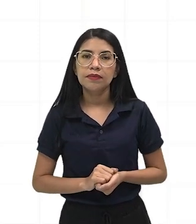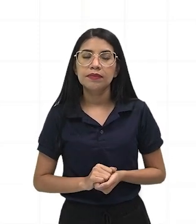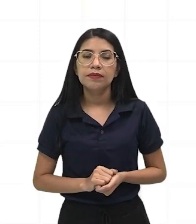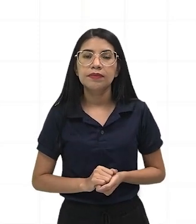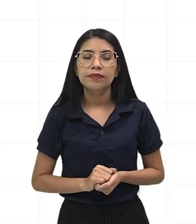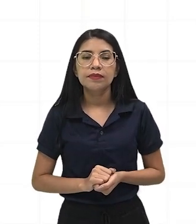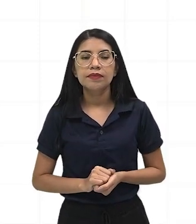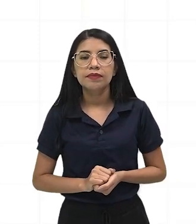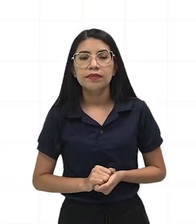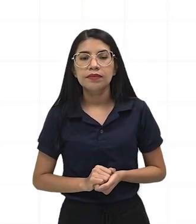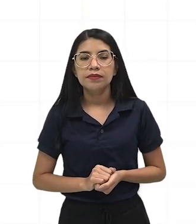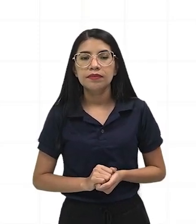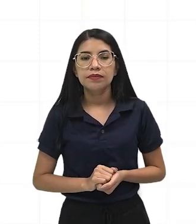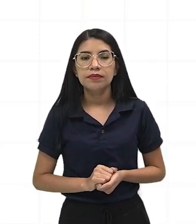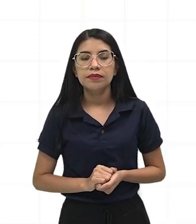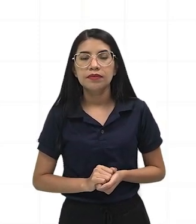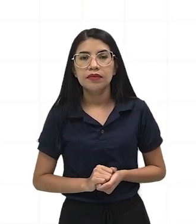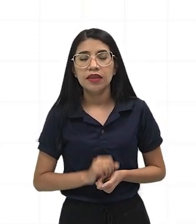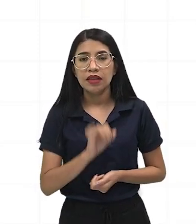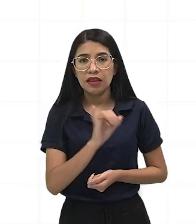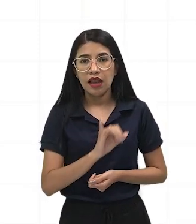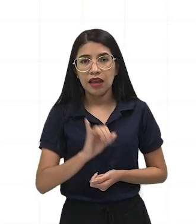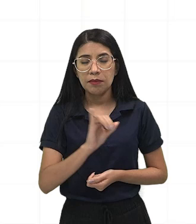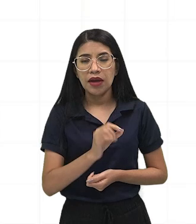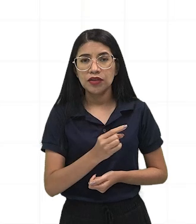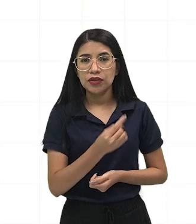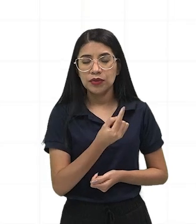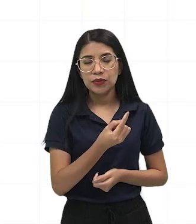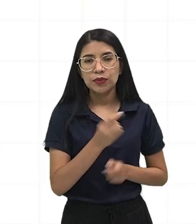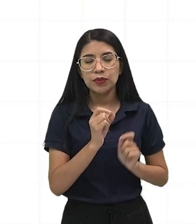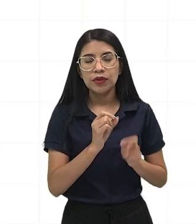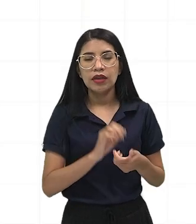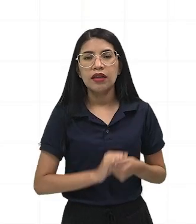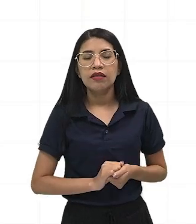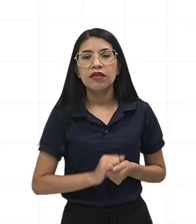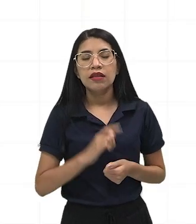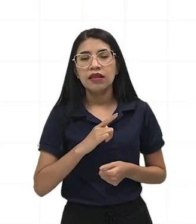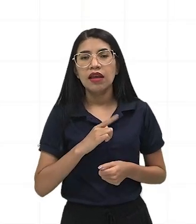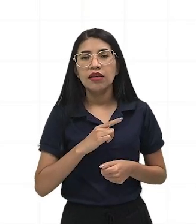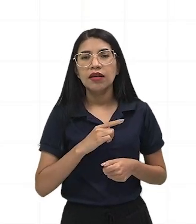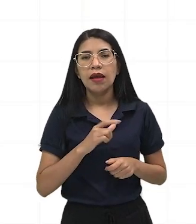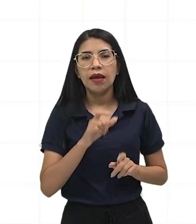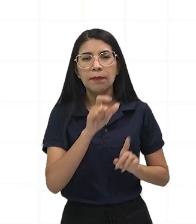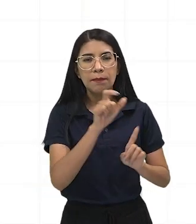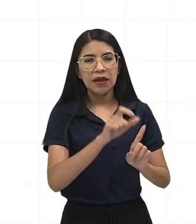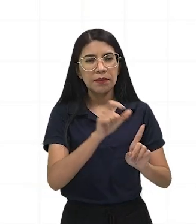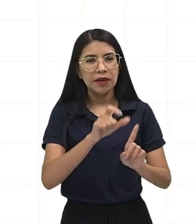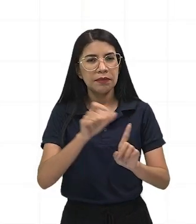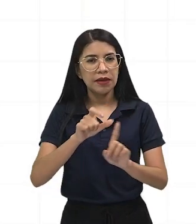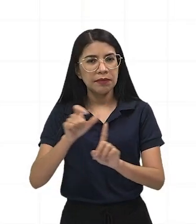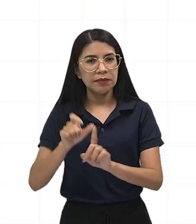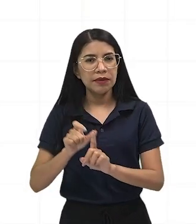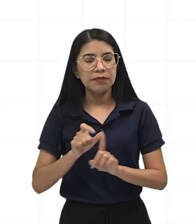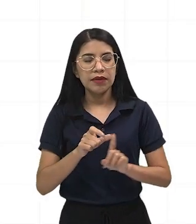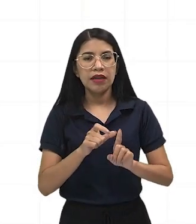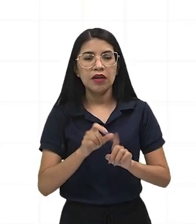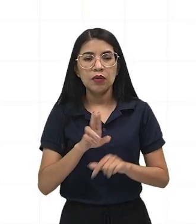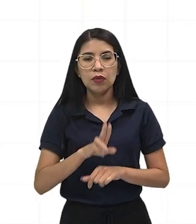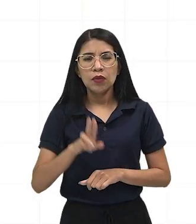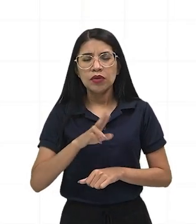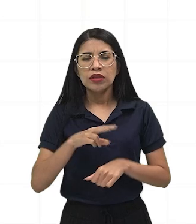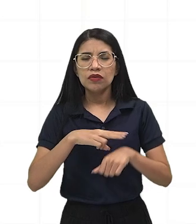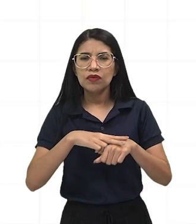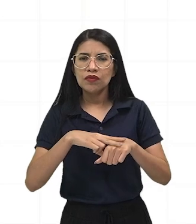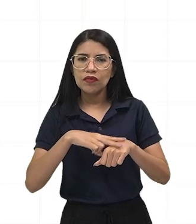né, no primeiro quadro, onde eu tenho bonecos representando indivíduos, é claro, que estão vestidos de